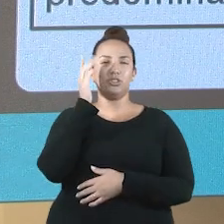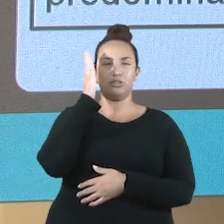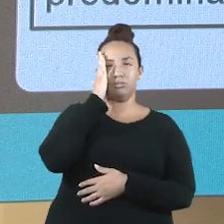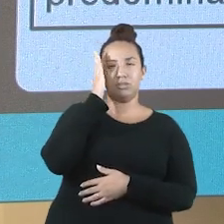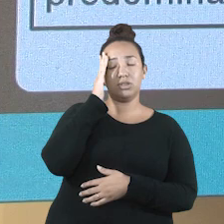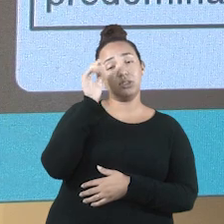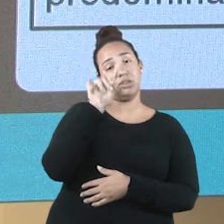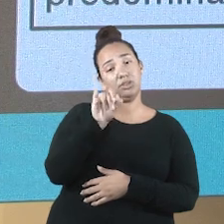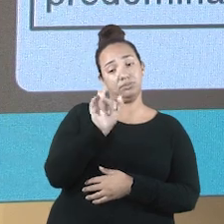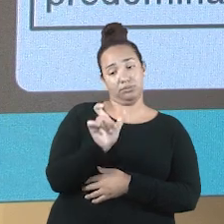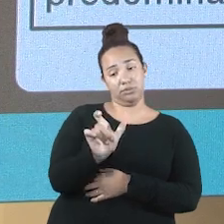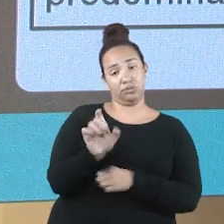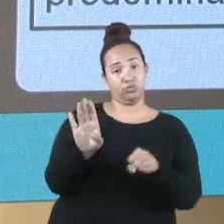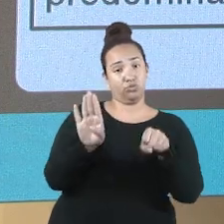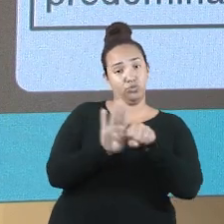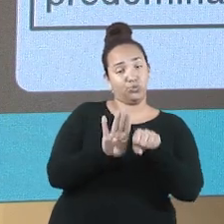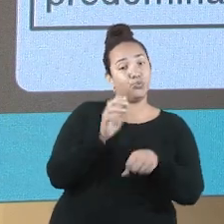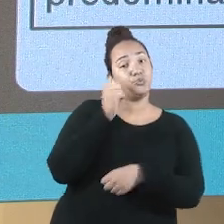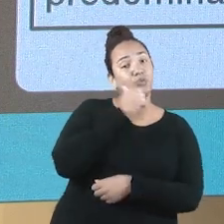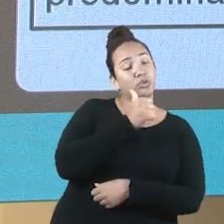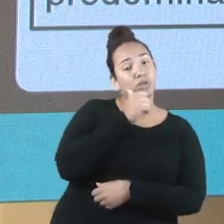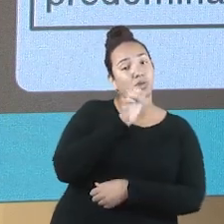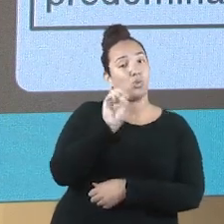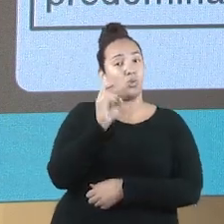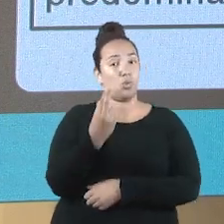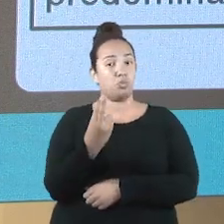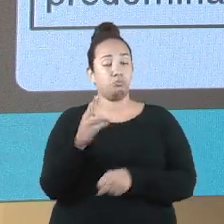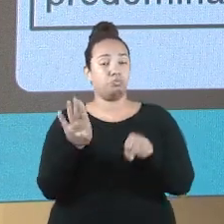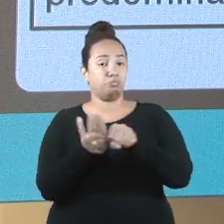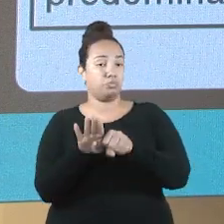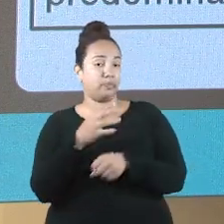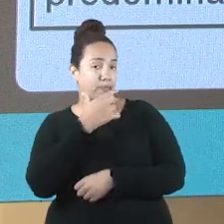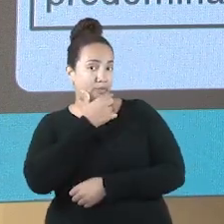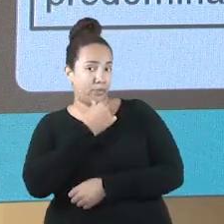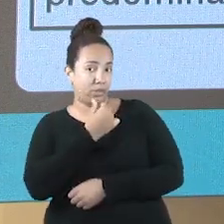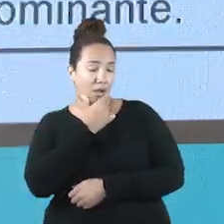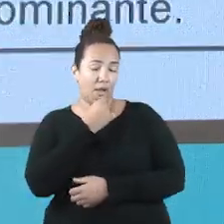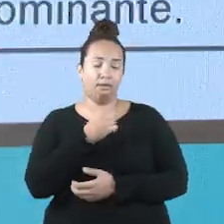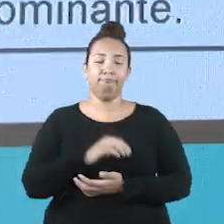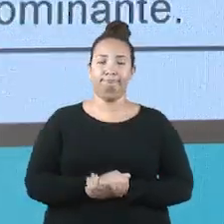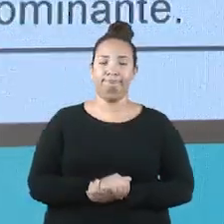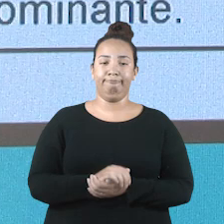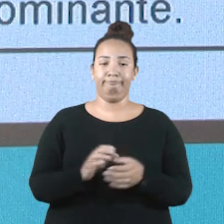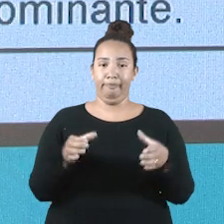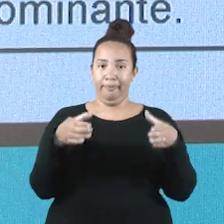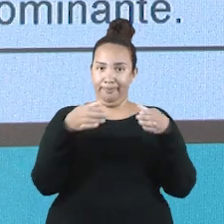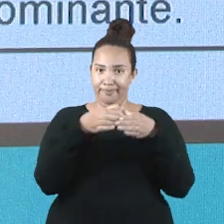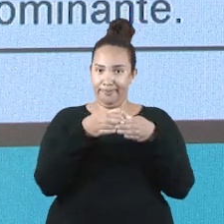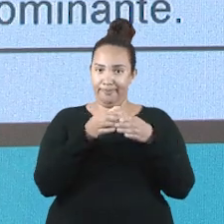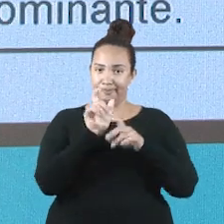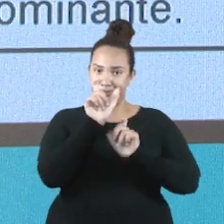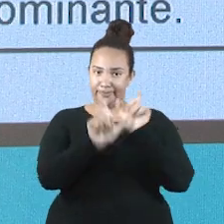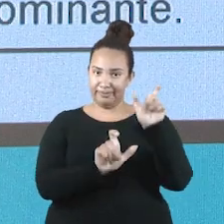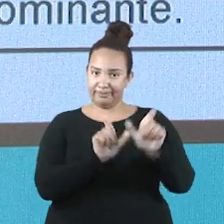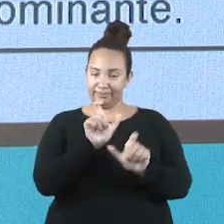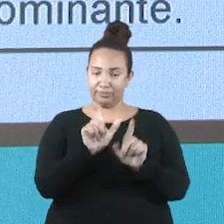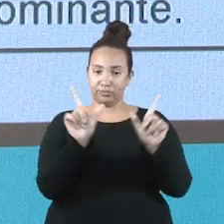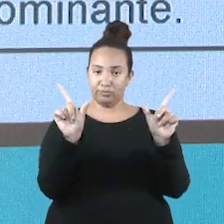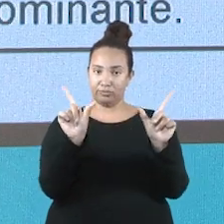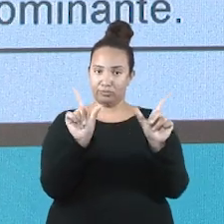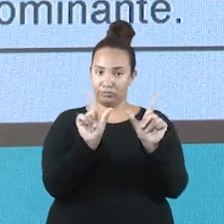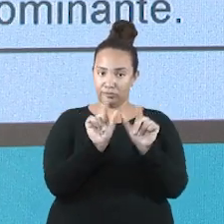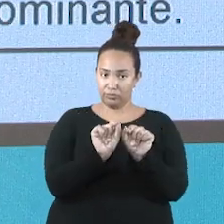conseguimos descobrir se a palavra é um substantivo feminino ou masculino, por exemplo. A classe da palavra vem escrita na